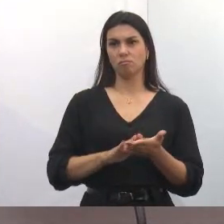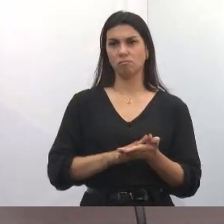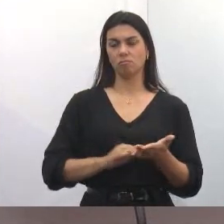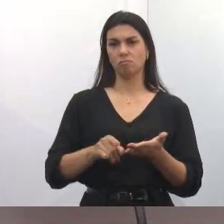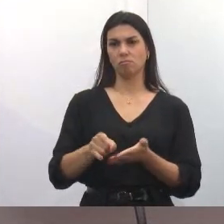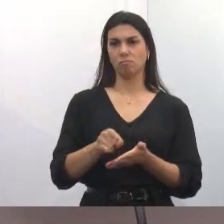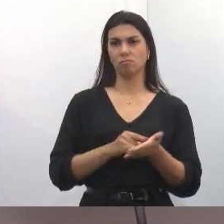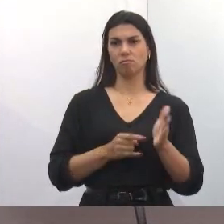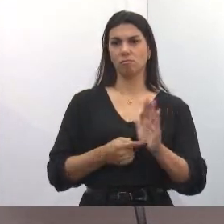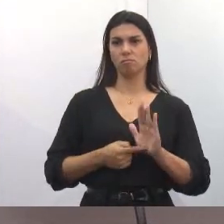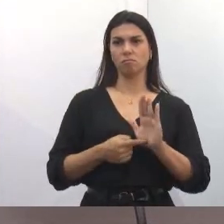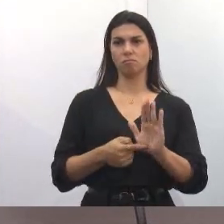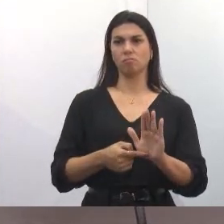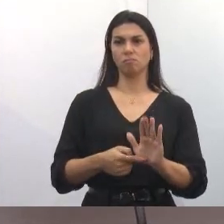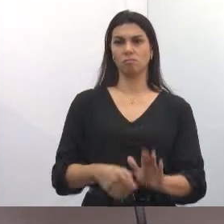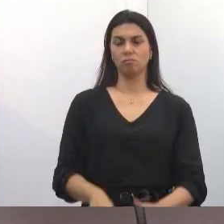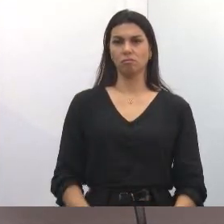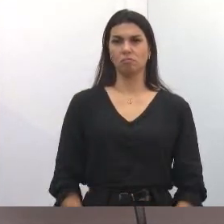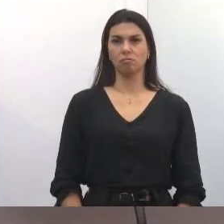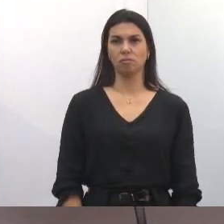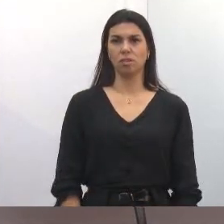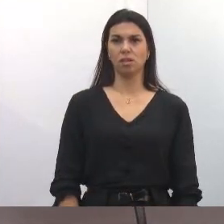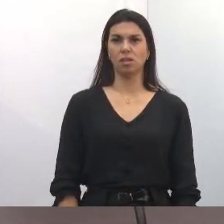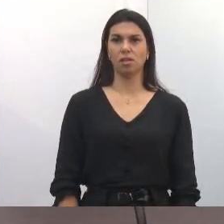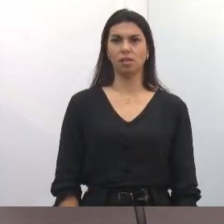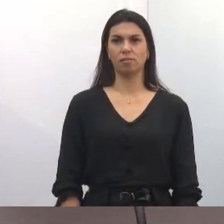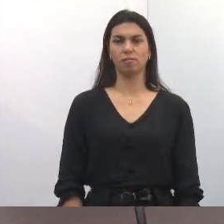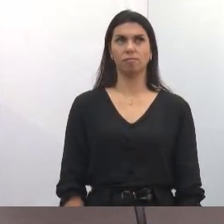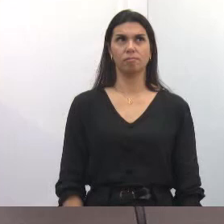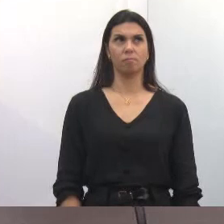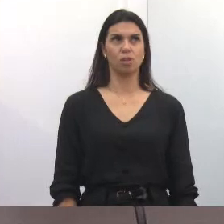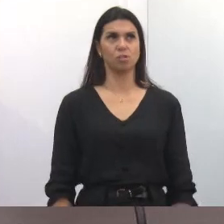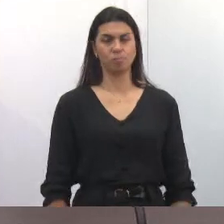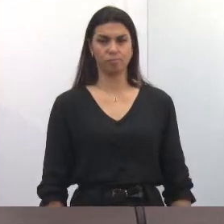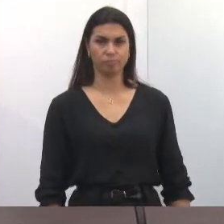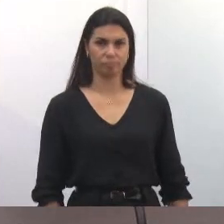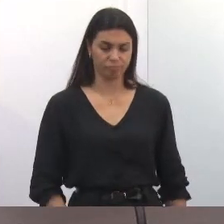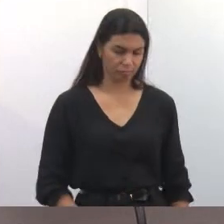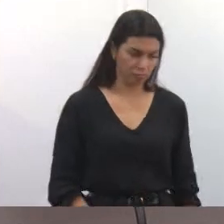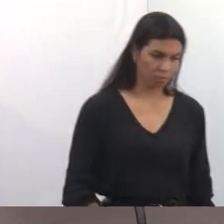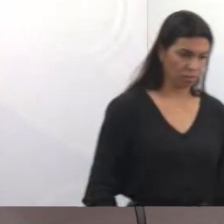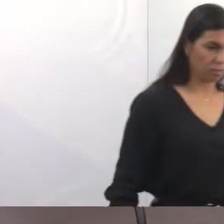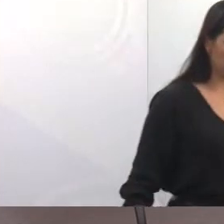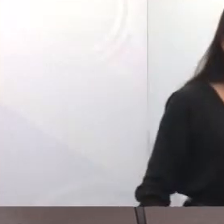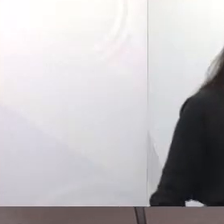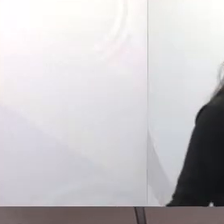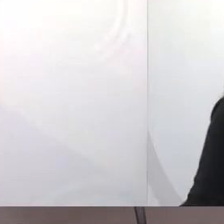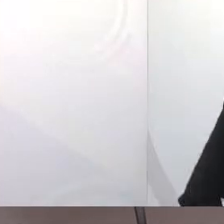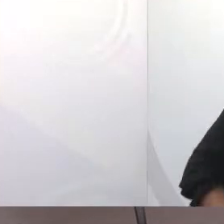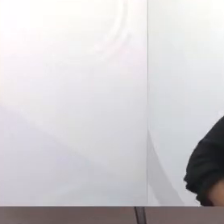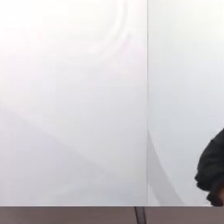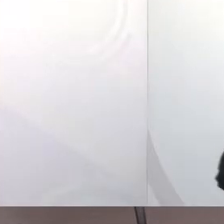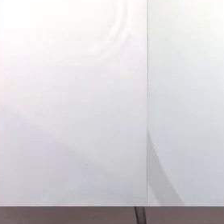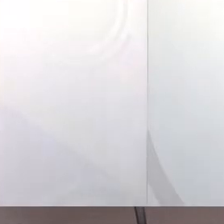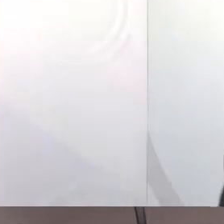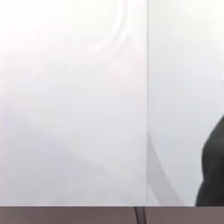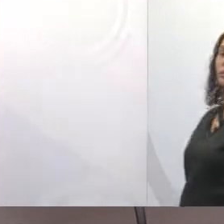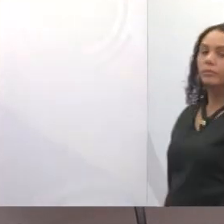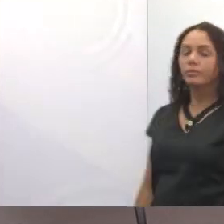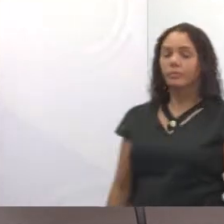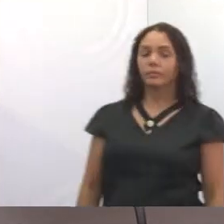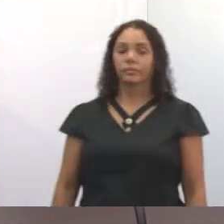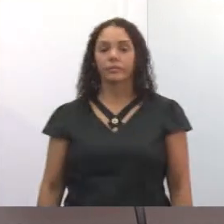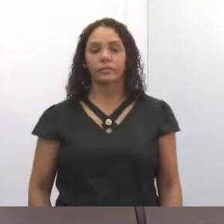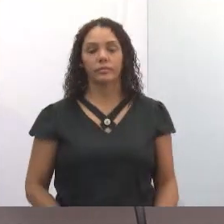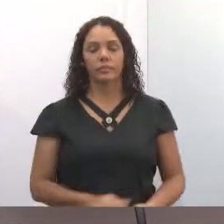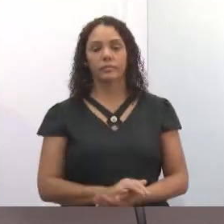anexo os talões de ocorrências da GCM, bem como a emissão dos termos de notificação e auto de infração à imposição de